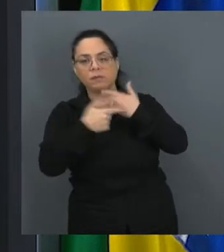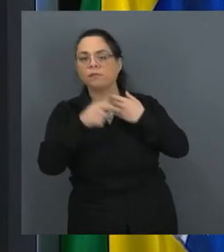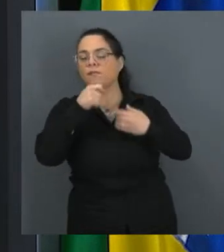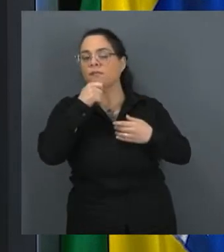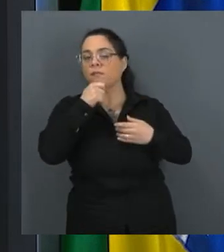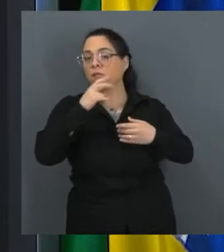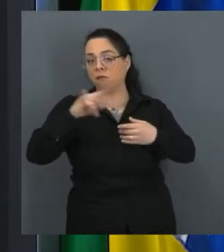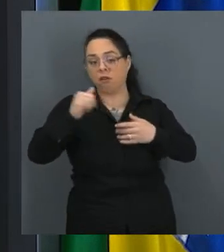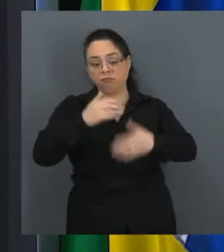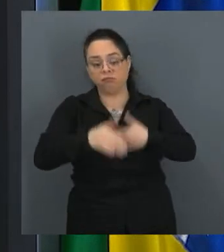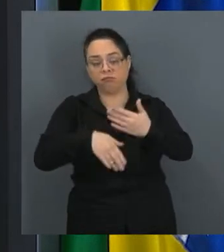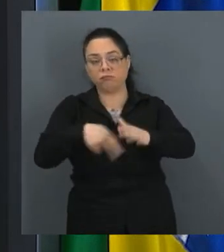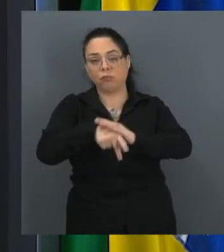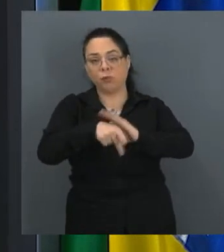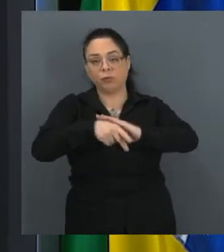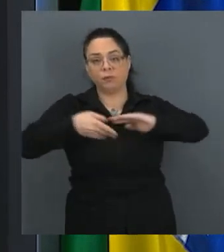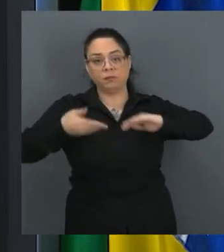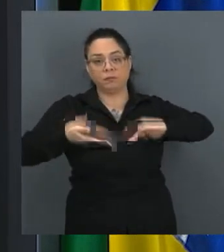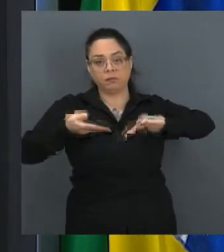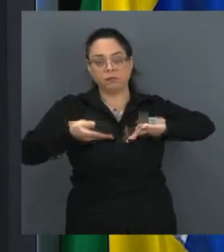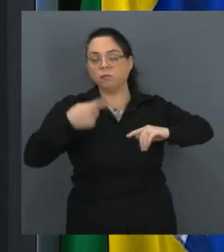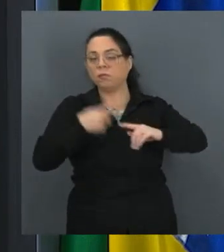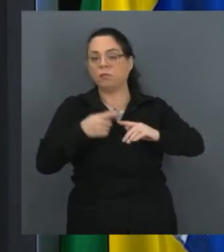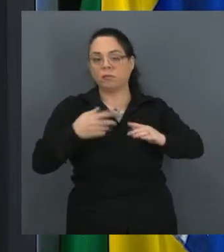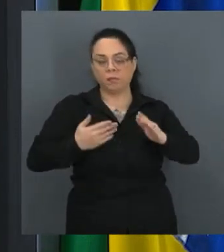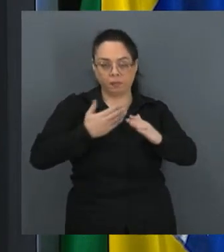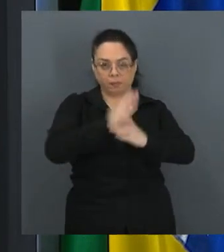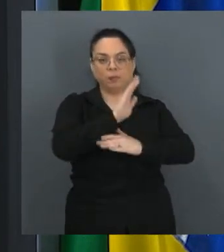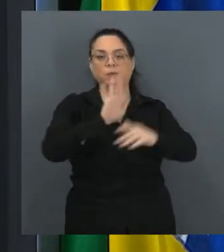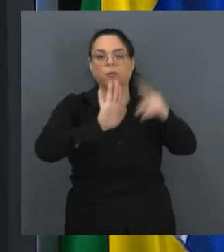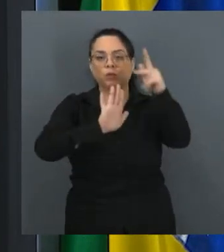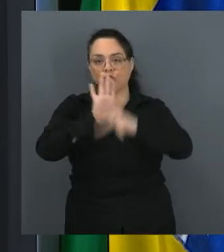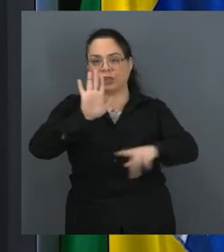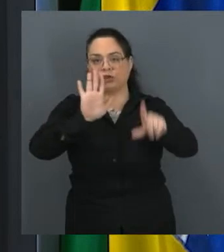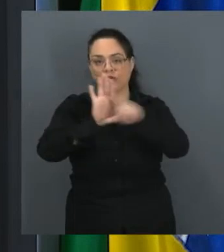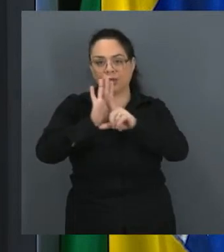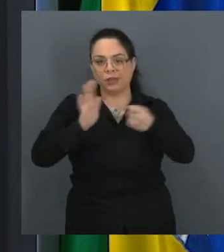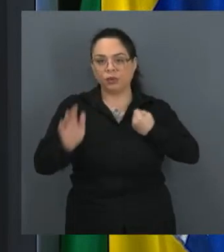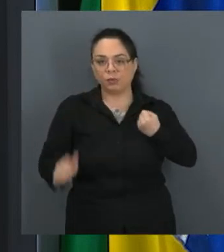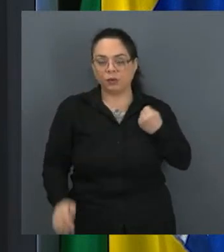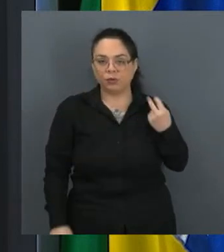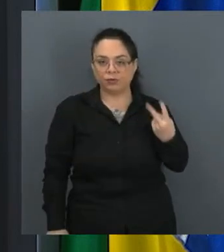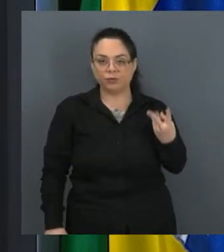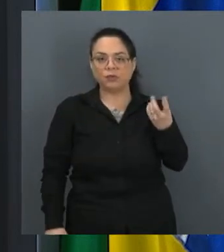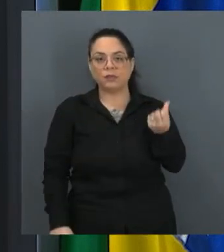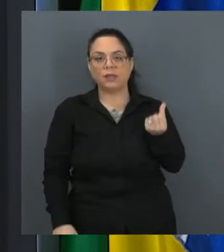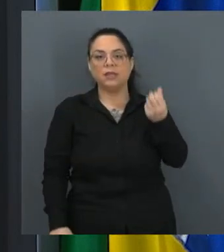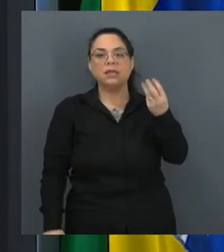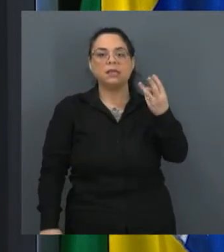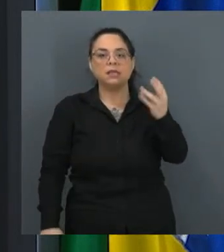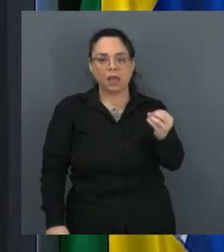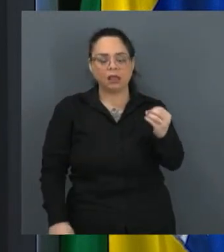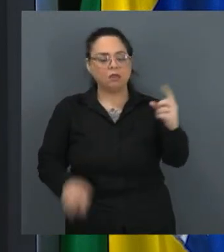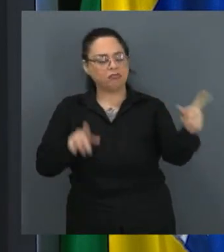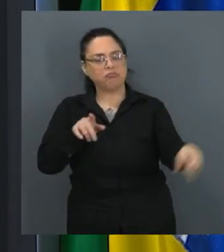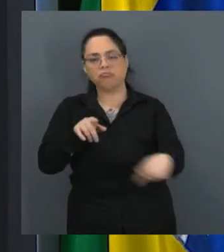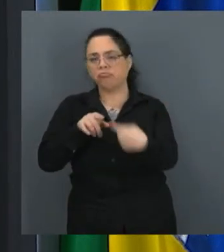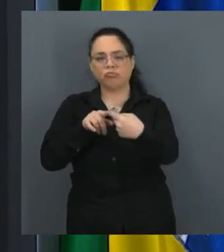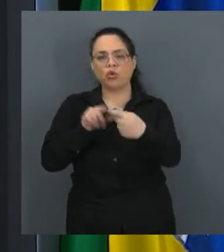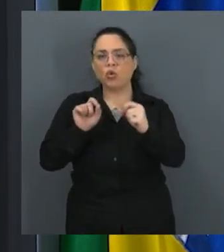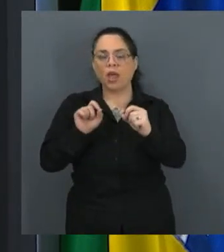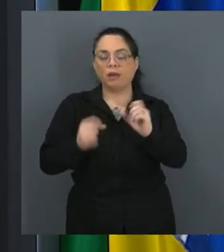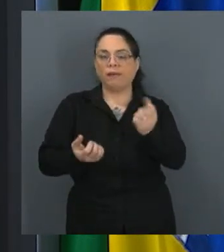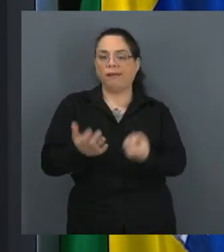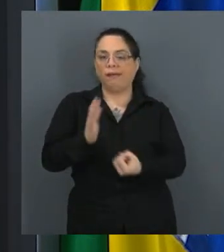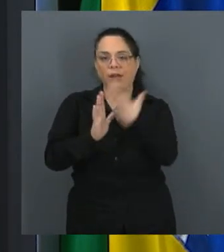desempenhado pelo Congresso Nacional aprovando o projeto de lei 2630, que tinha o objetivo de criar